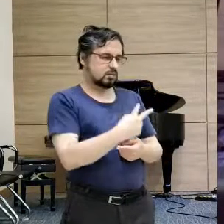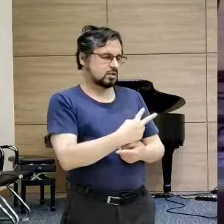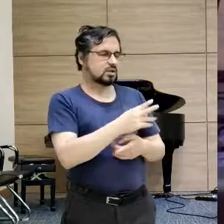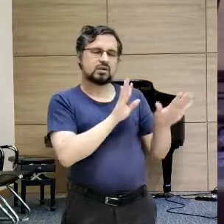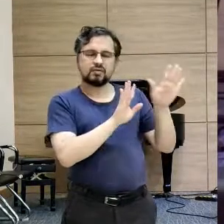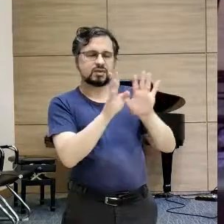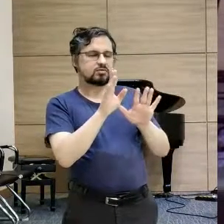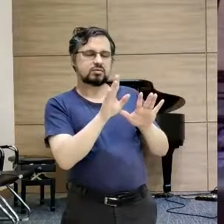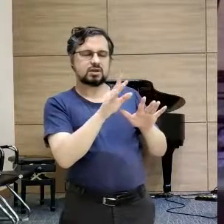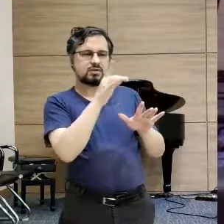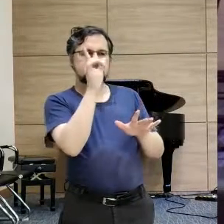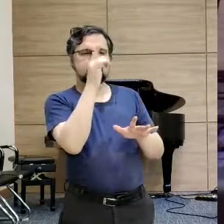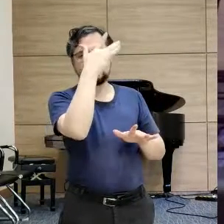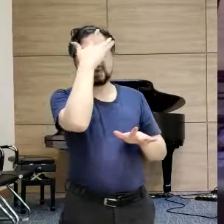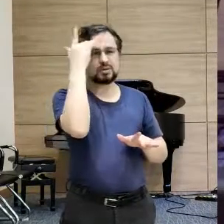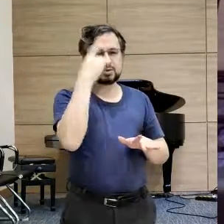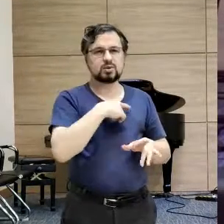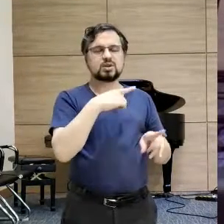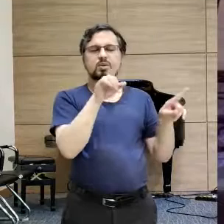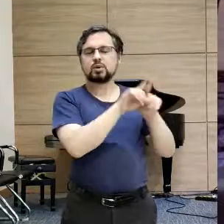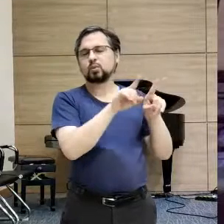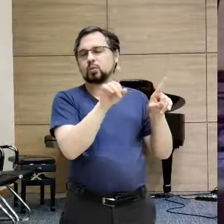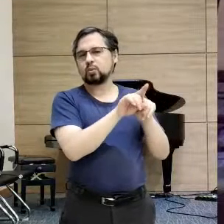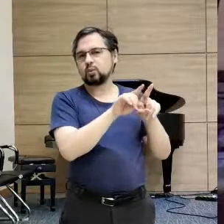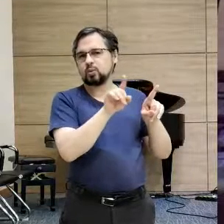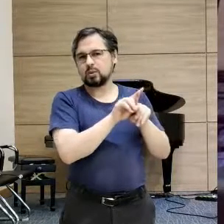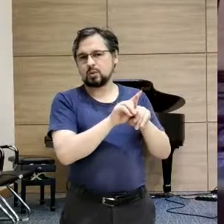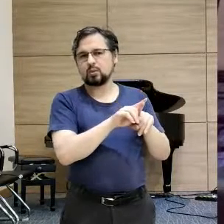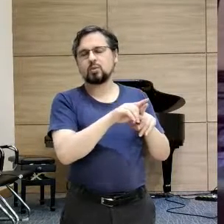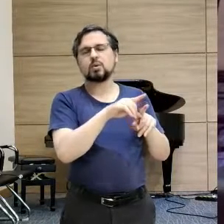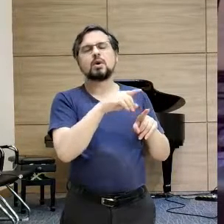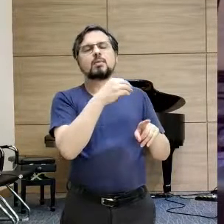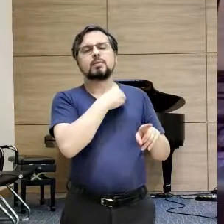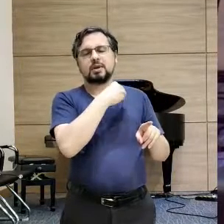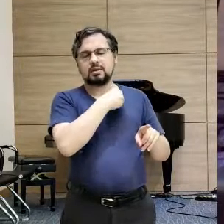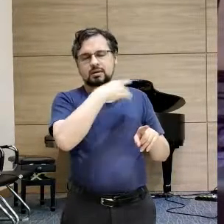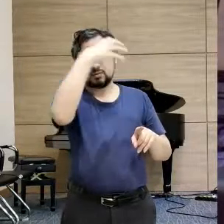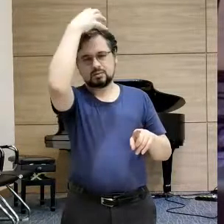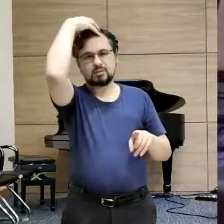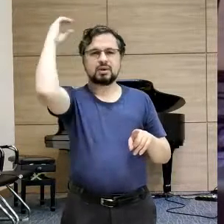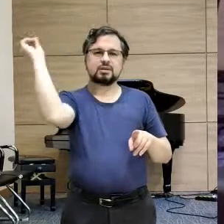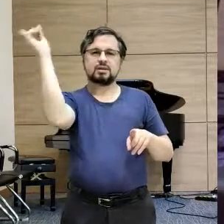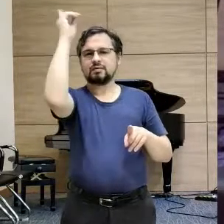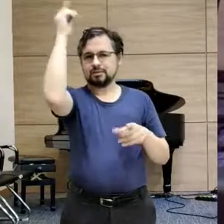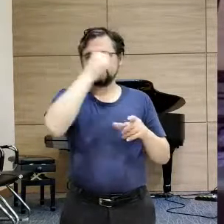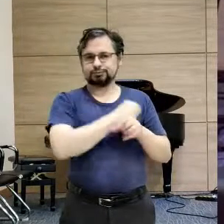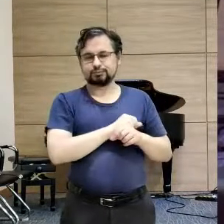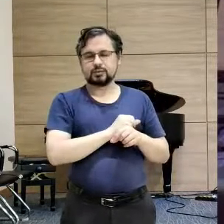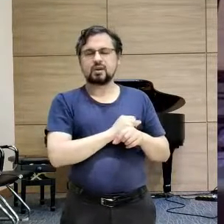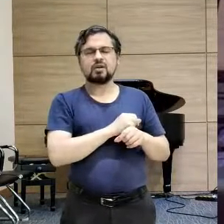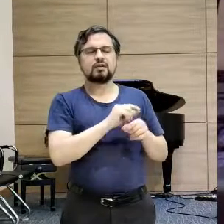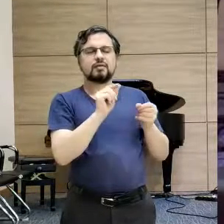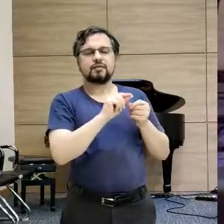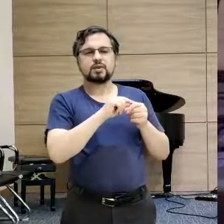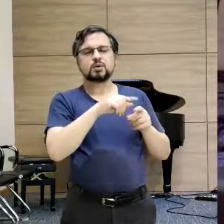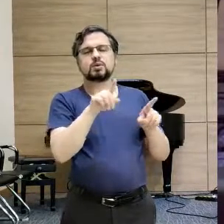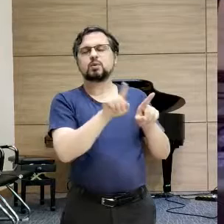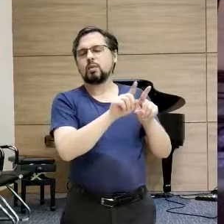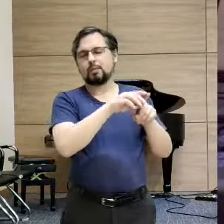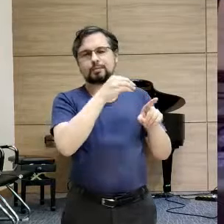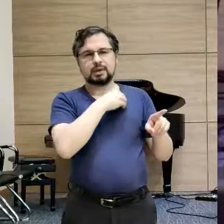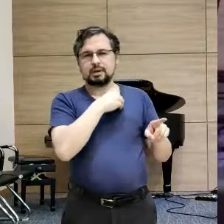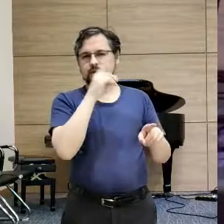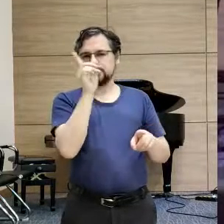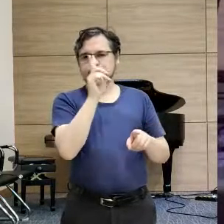pessoas que estejam com a mesma topografia do pecado de Davi, isto é, cometendo o mesmo pecado. É